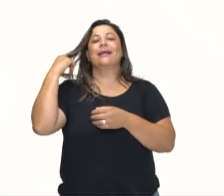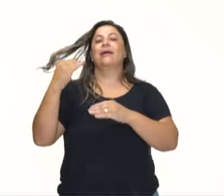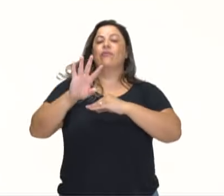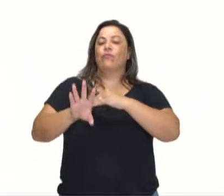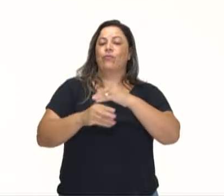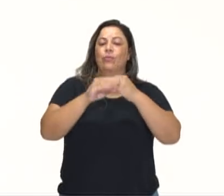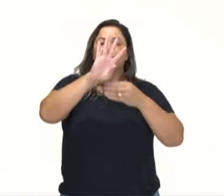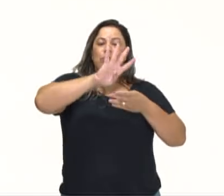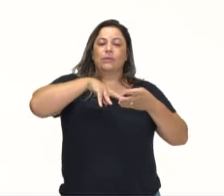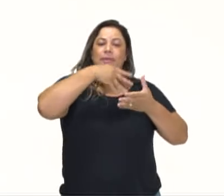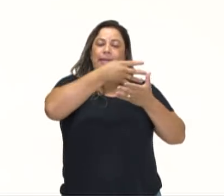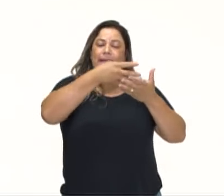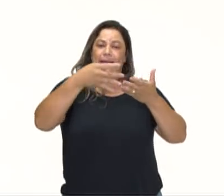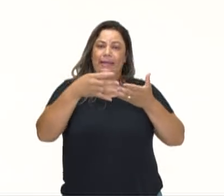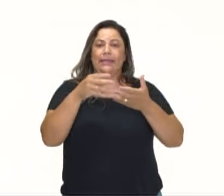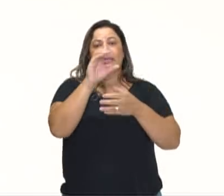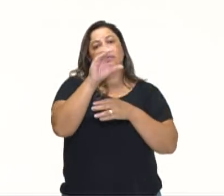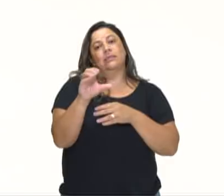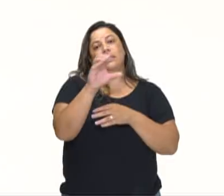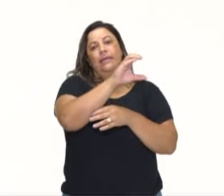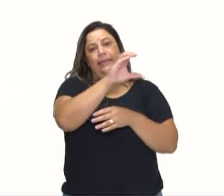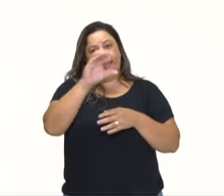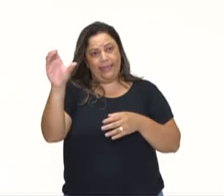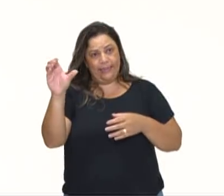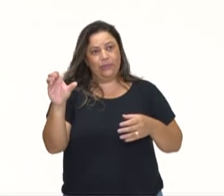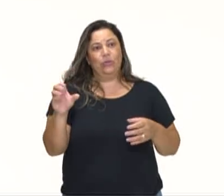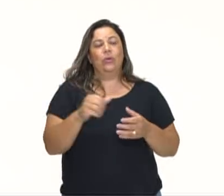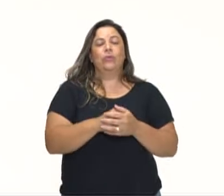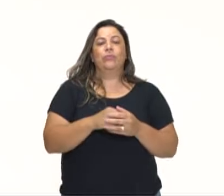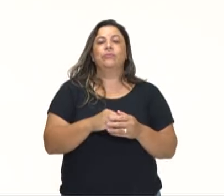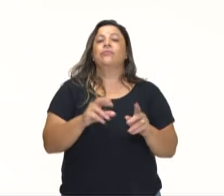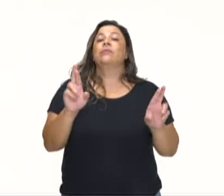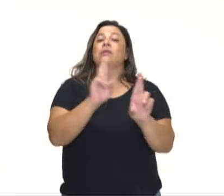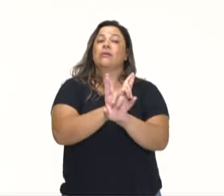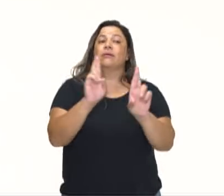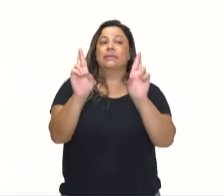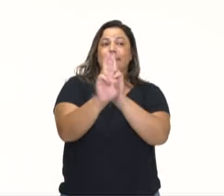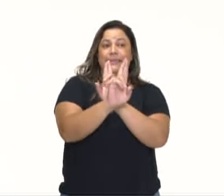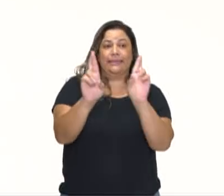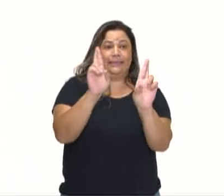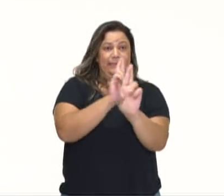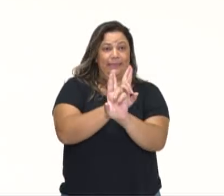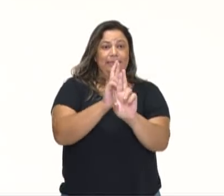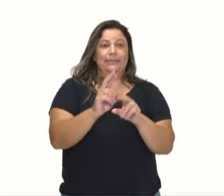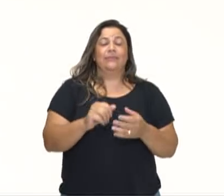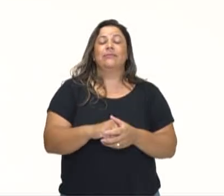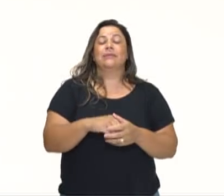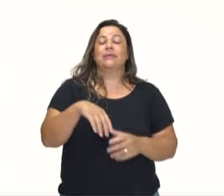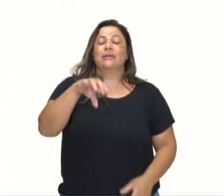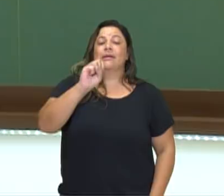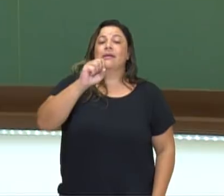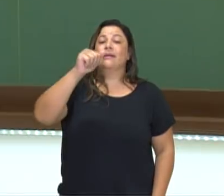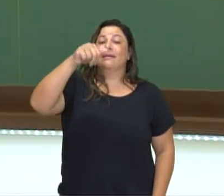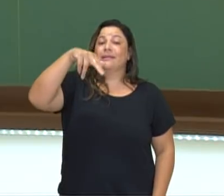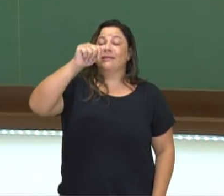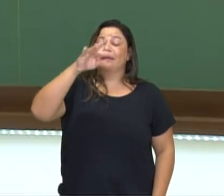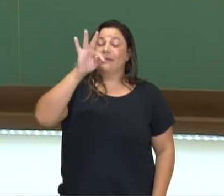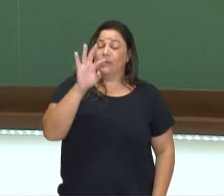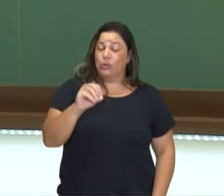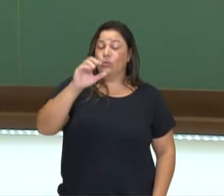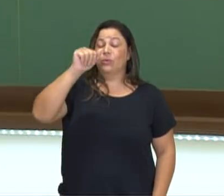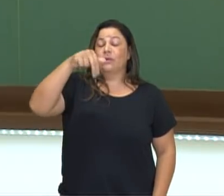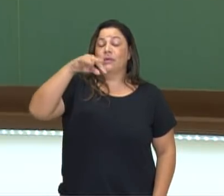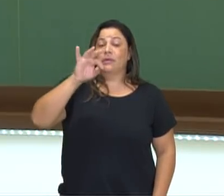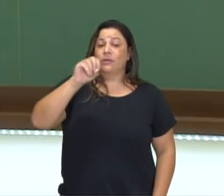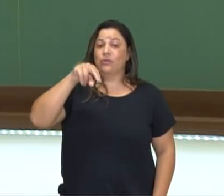tem um sincretismo, relaciona-se com Santo Antônio, 13/6 e São João, 24/6. Afinal, o povo